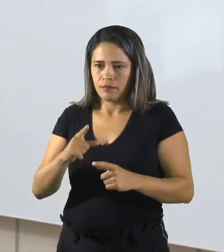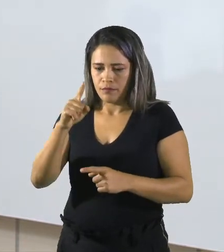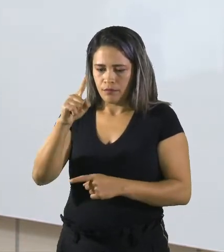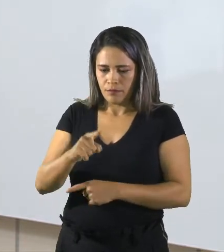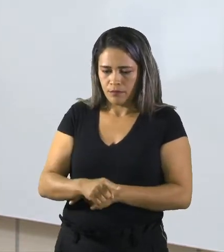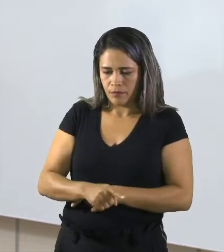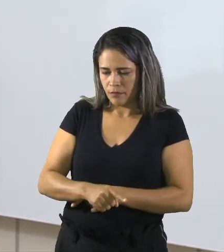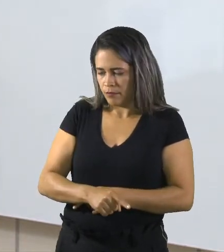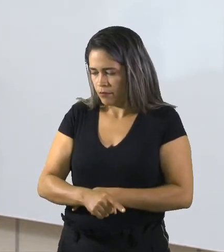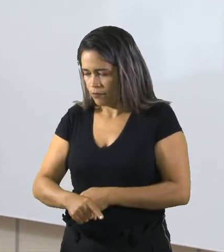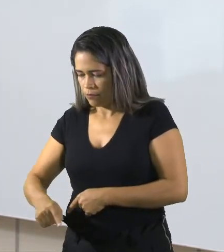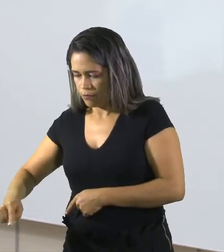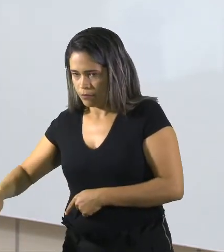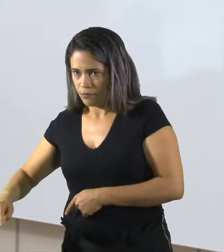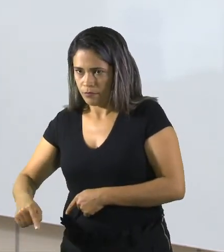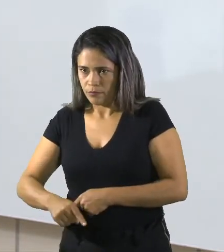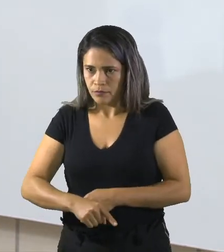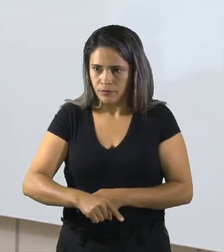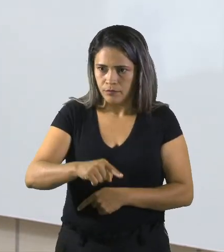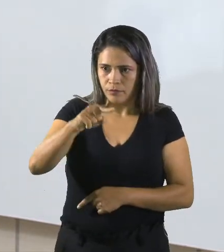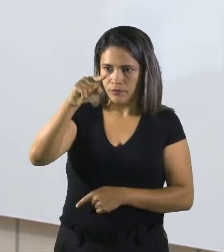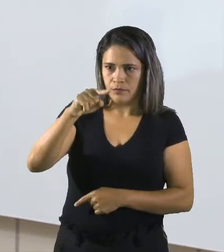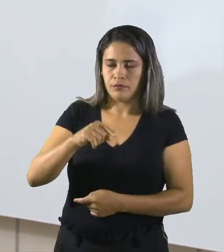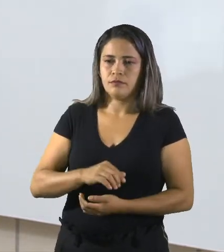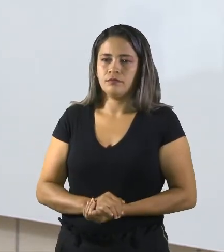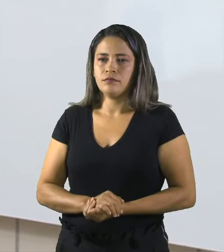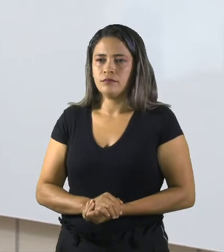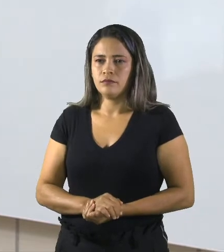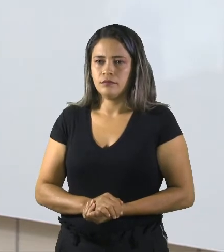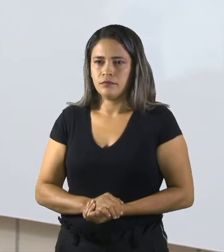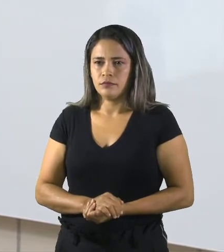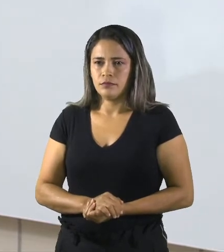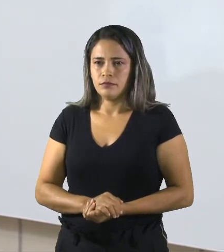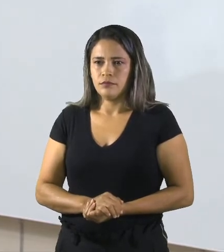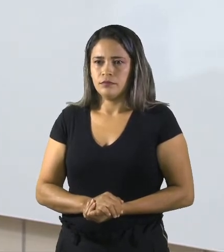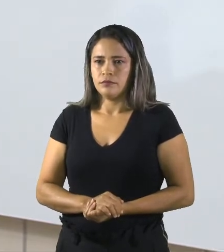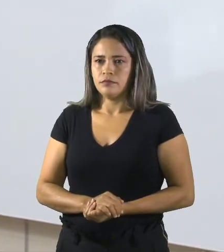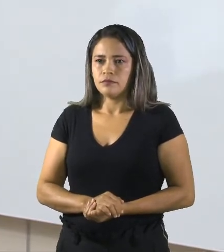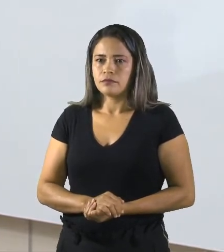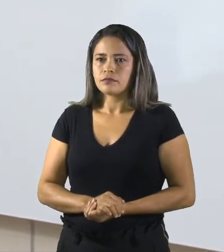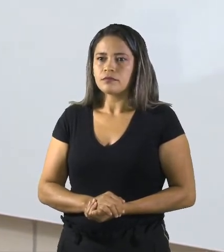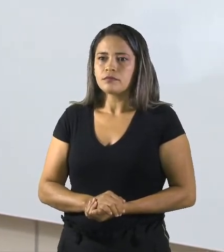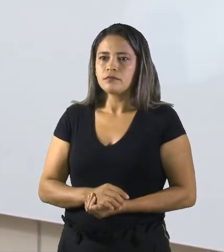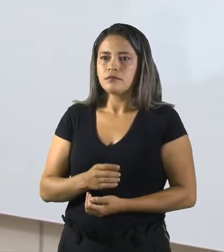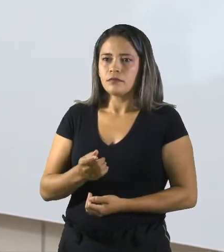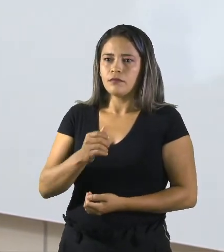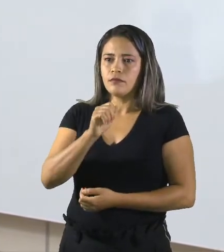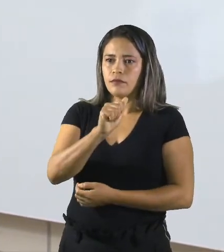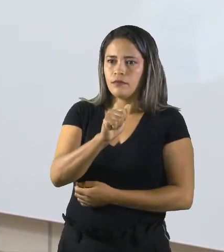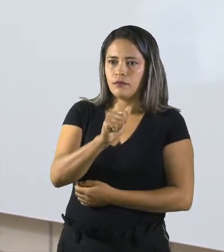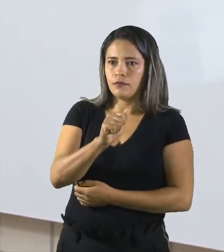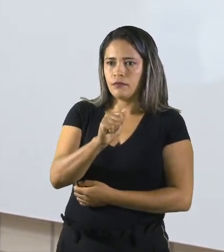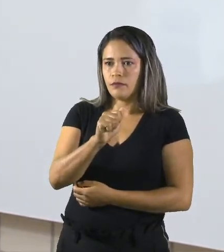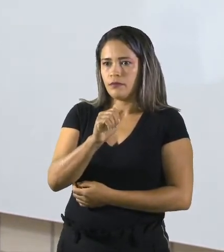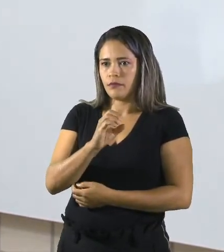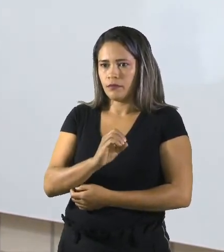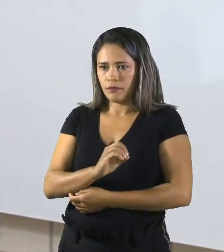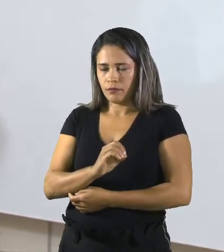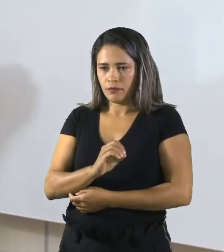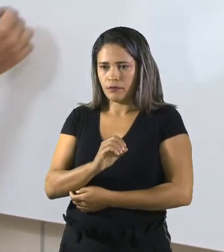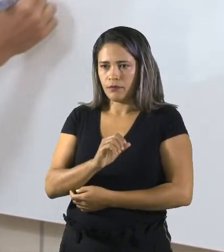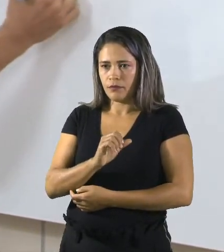pontos A e B, ou seja, formado pelas semirretas OA e OB. E aí eu